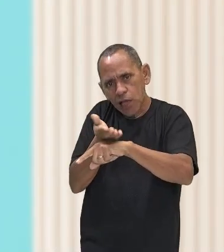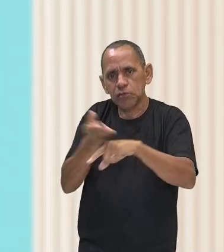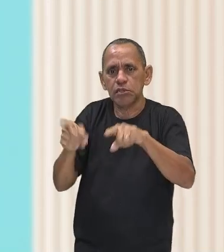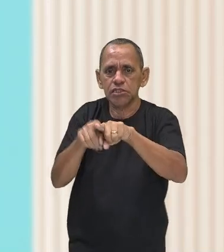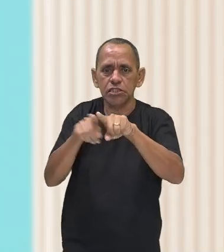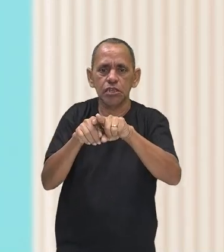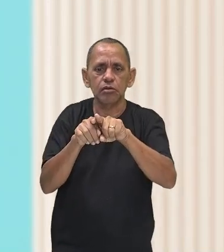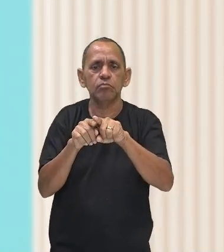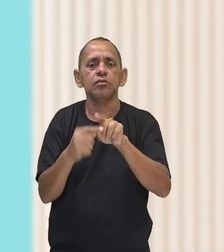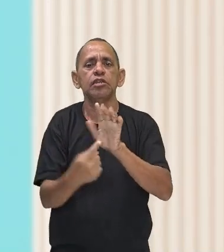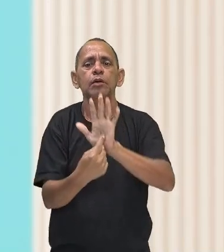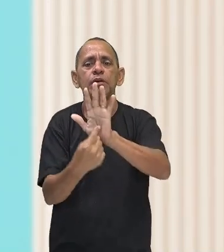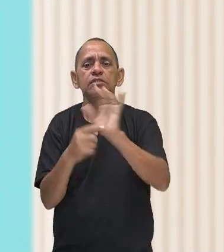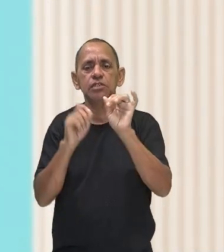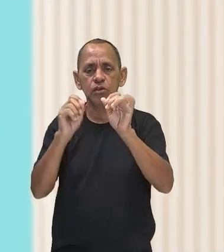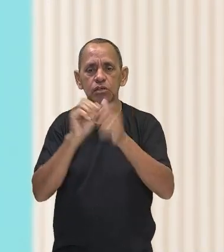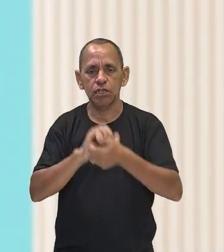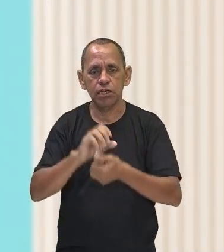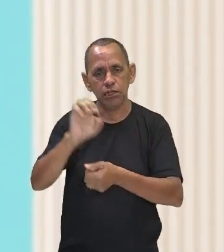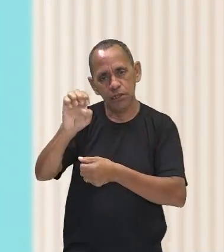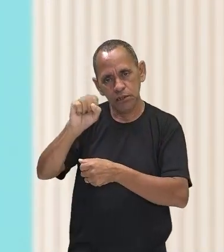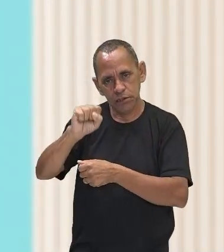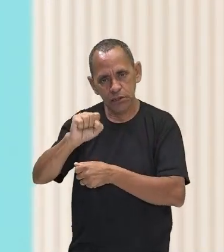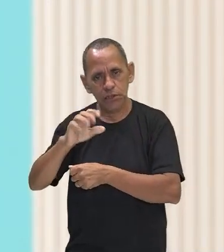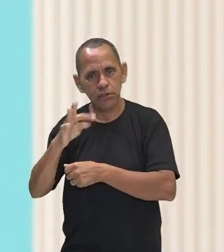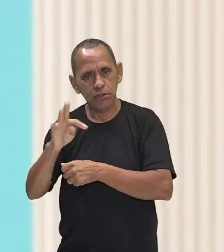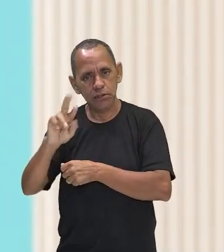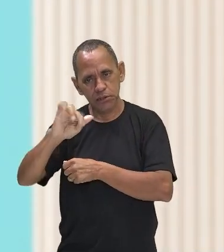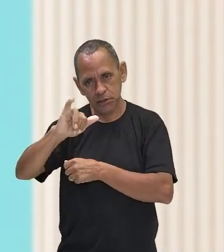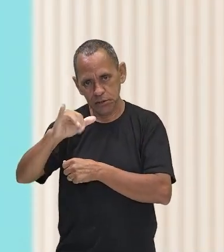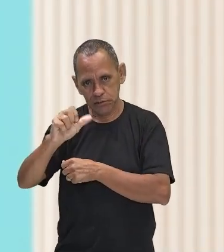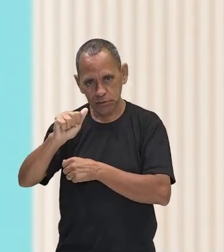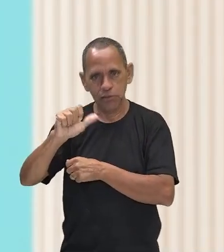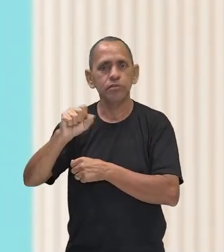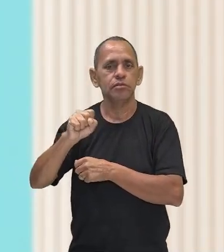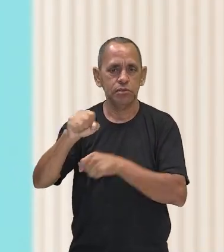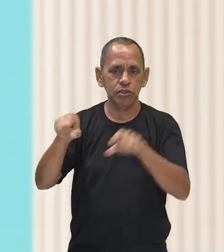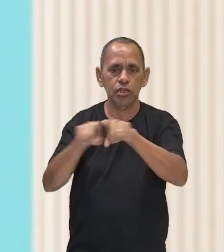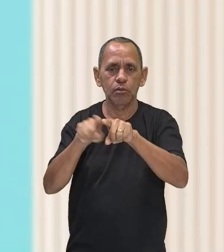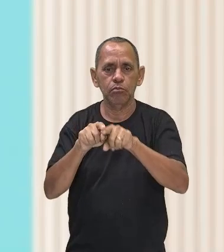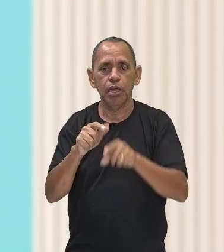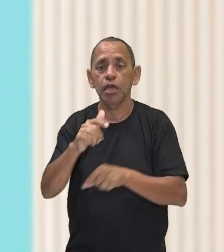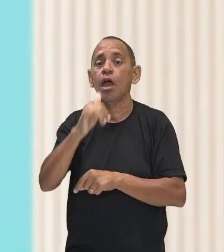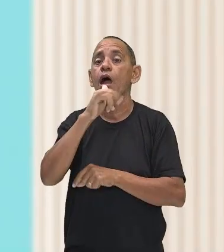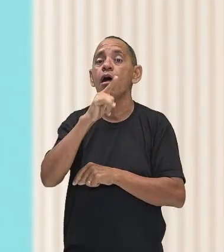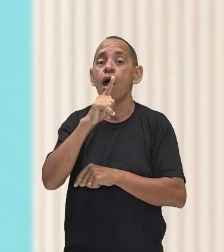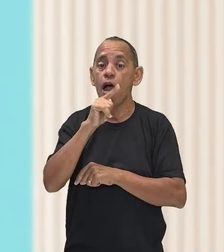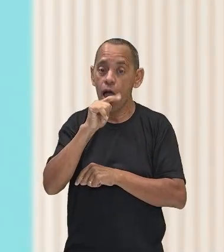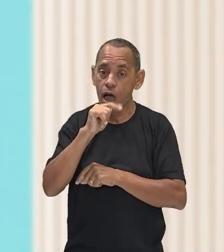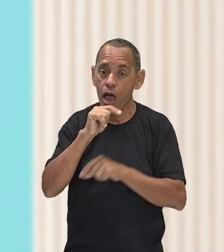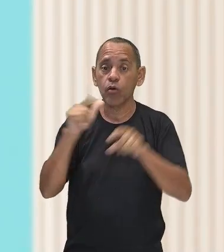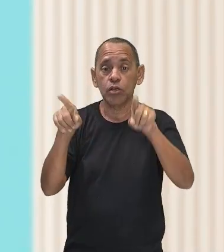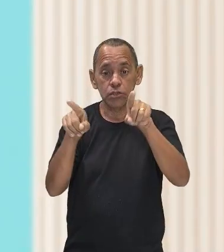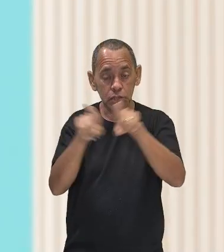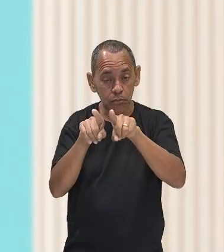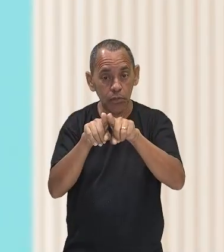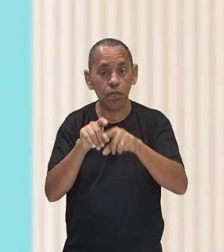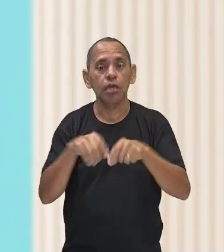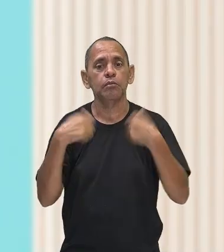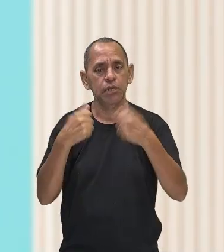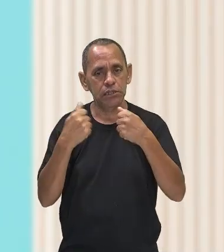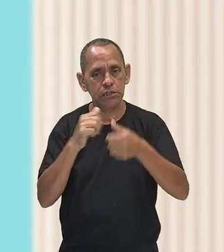estrias certo ingerir água também constantemente é bom também em casos em que a necessidade de tratamentos